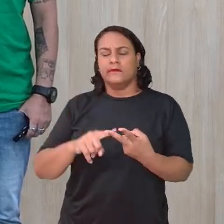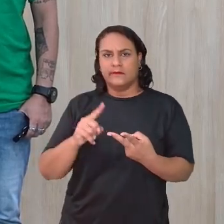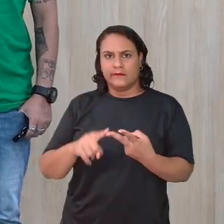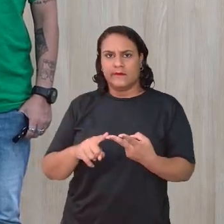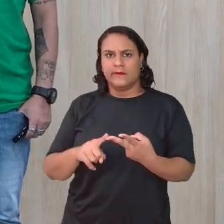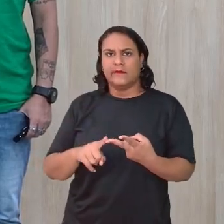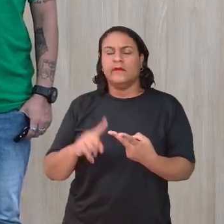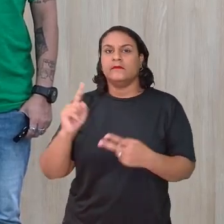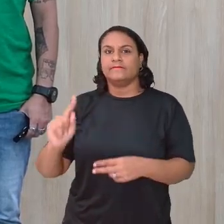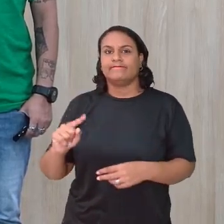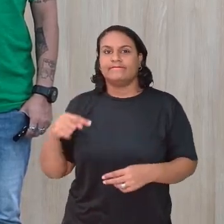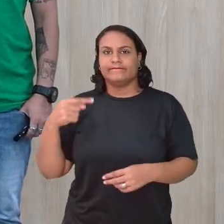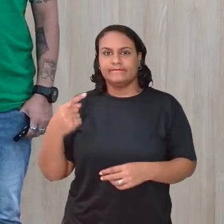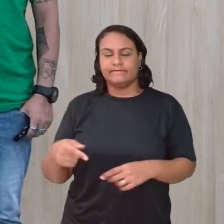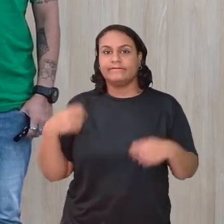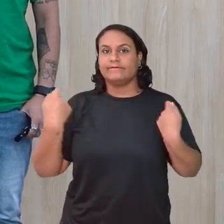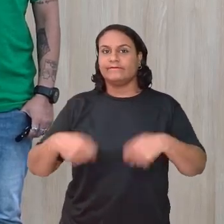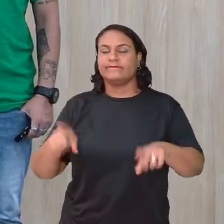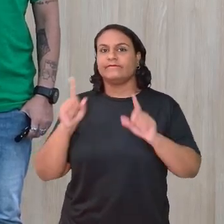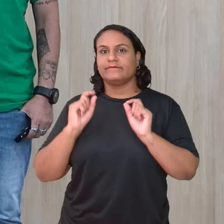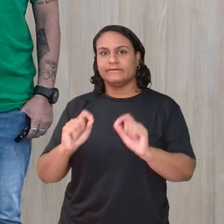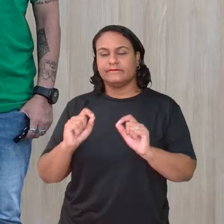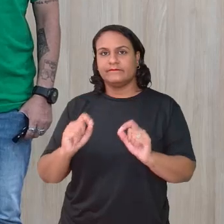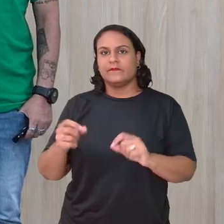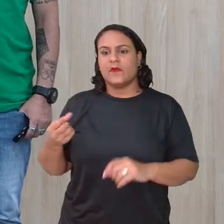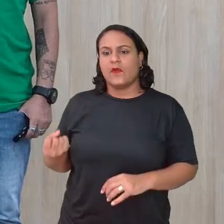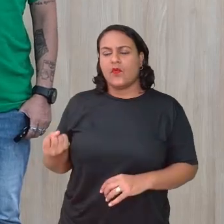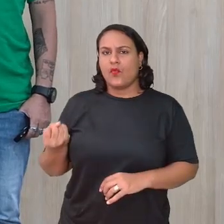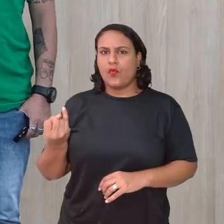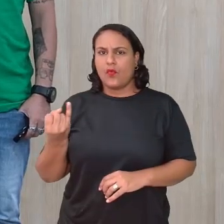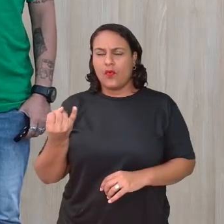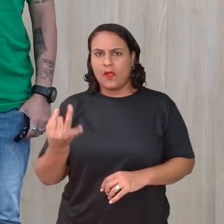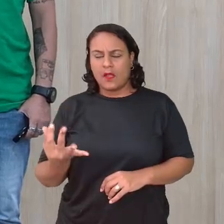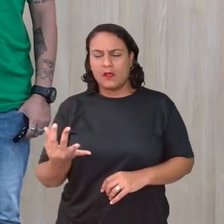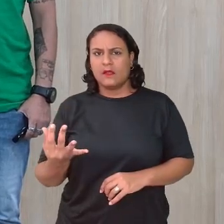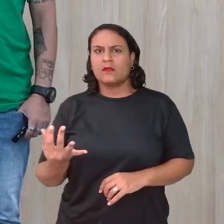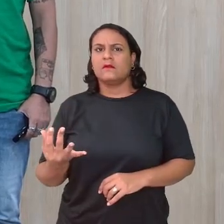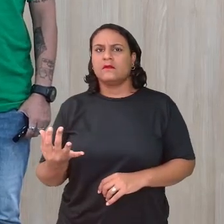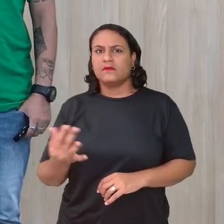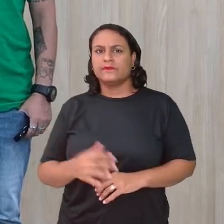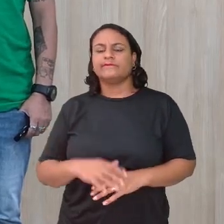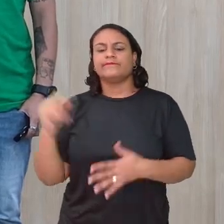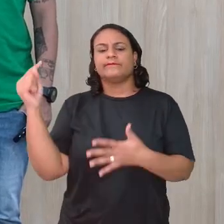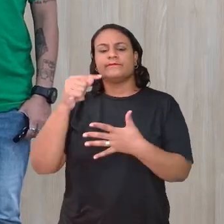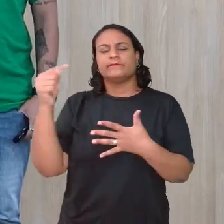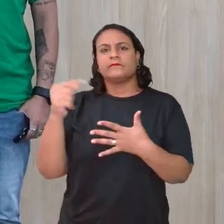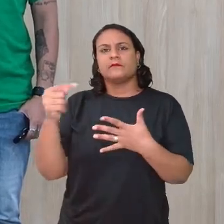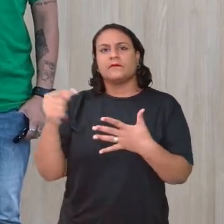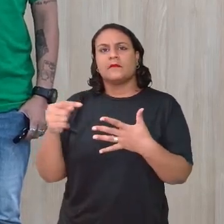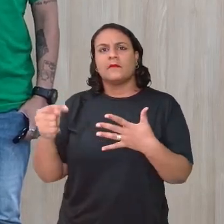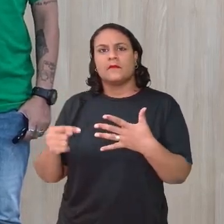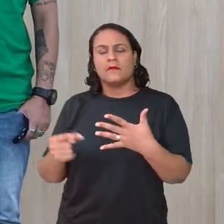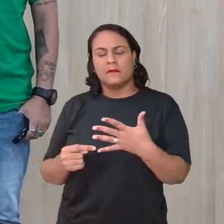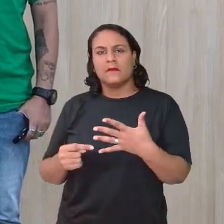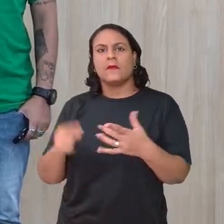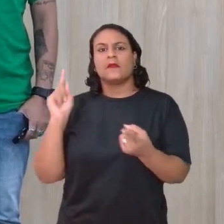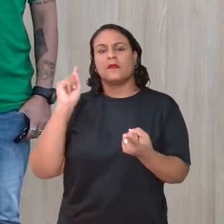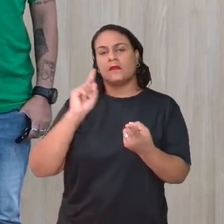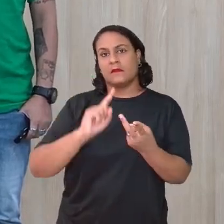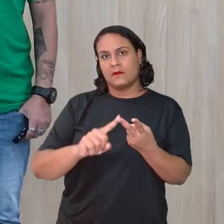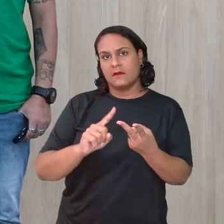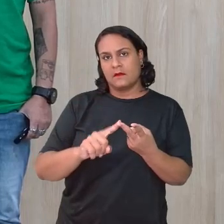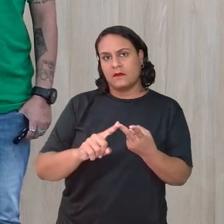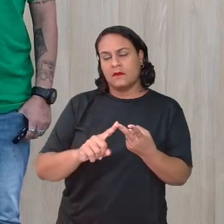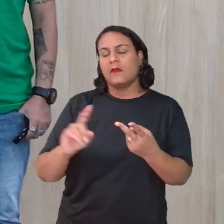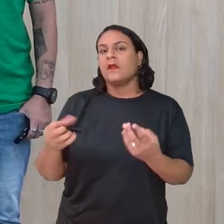possíveis. Depois a gente precisa quantificar, ou seja, quantos são os elementos dos meus casos possíveis e